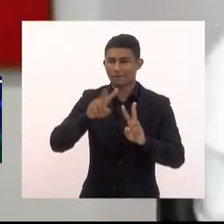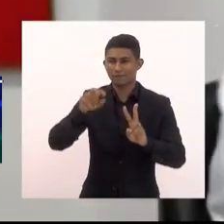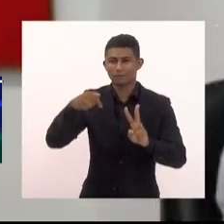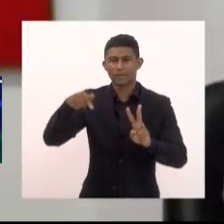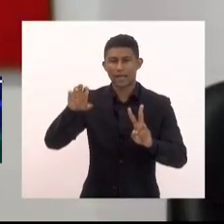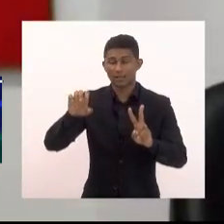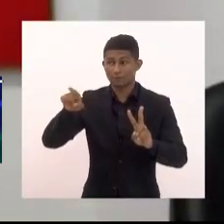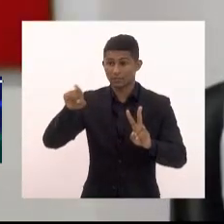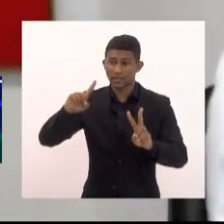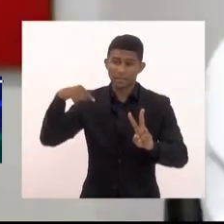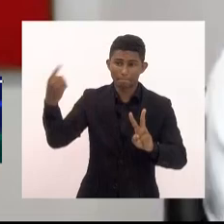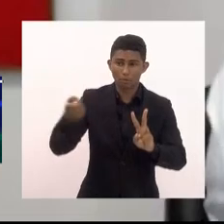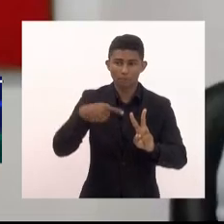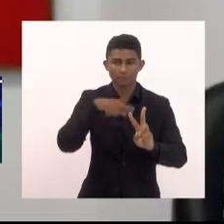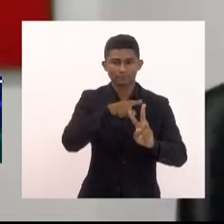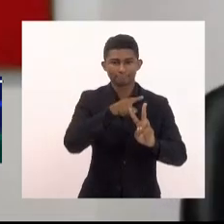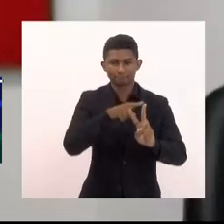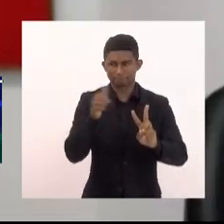Deputada Marta.